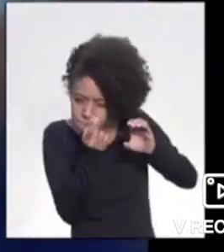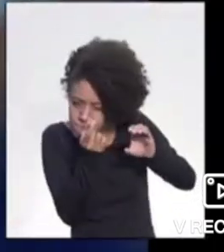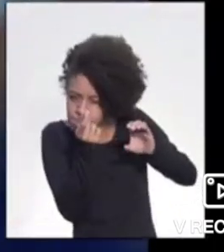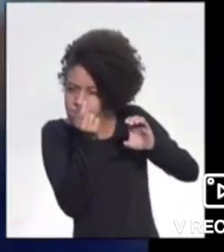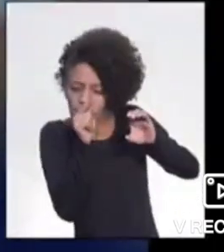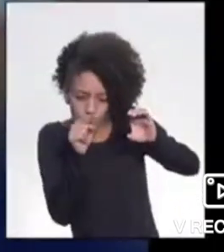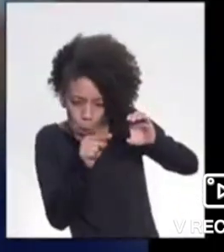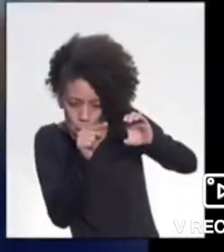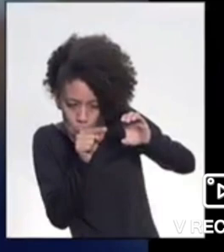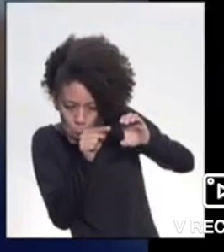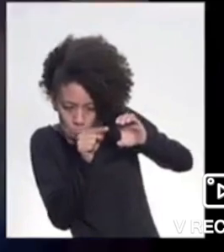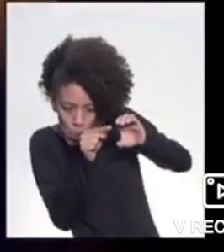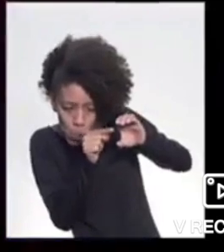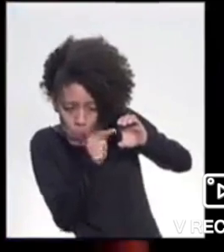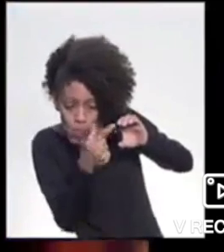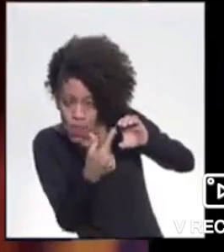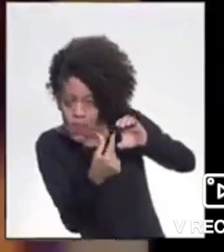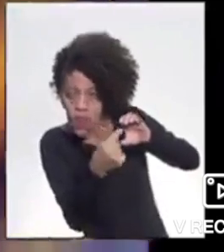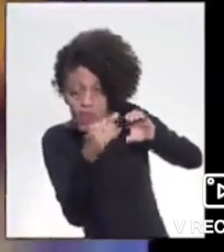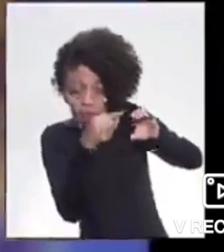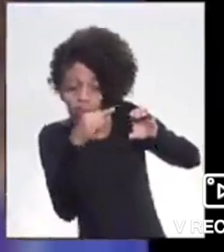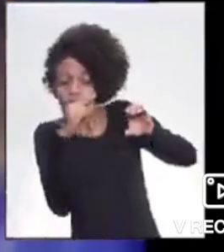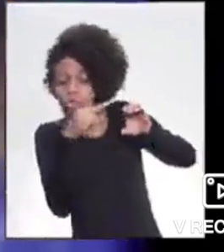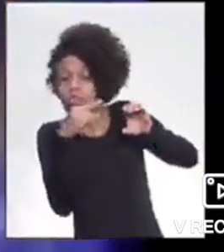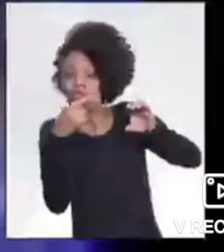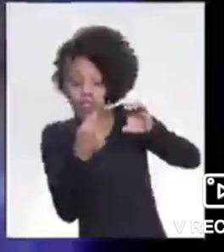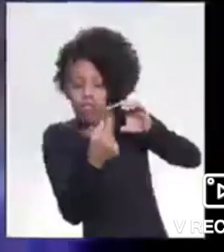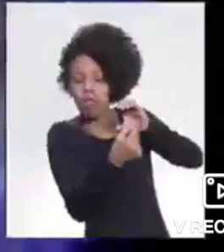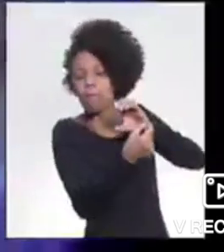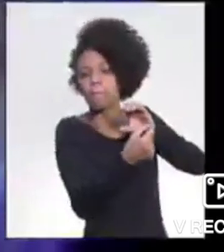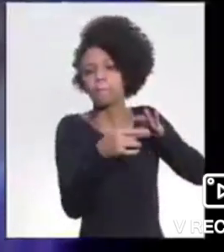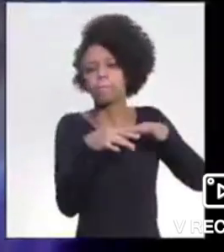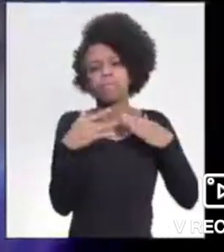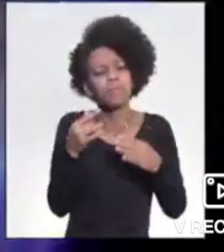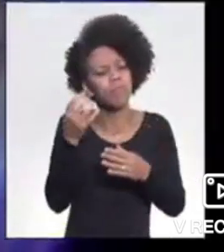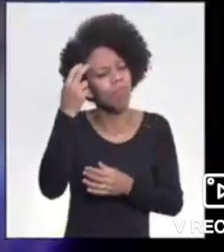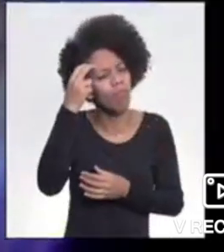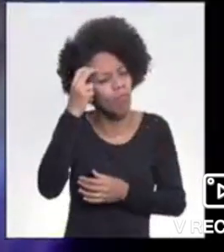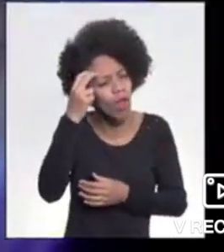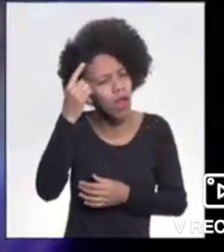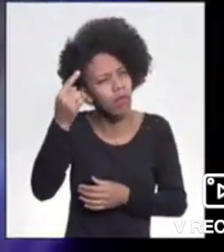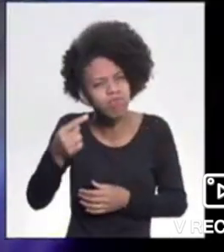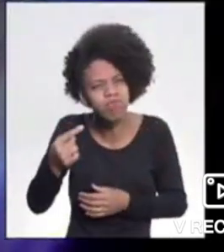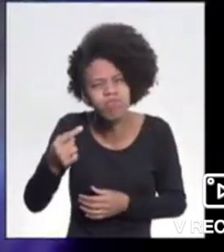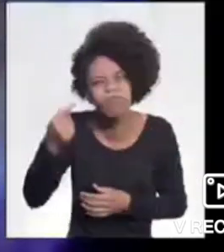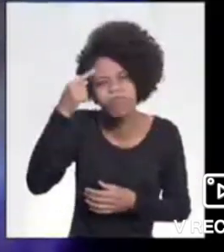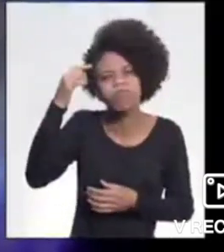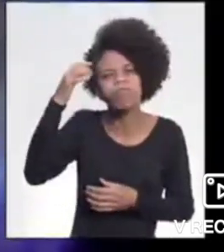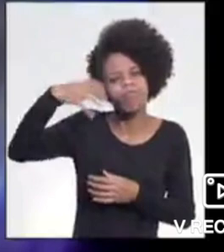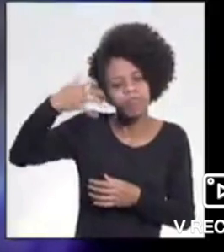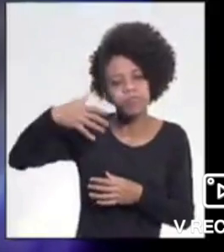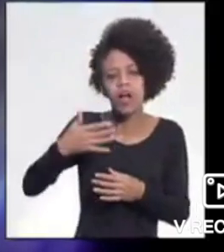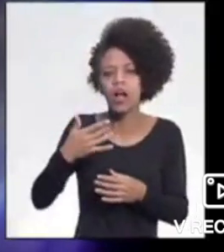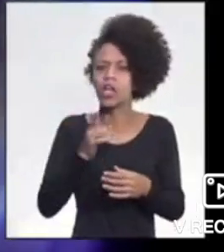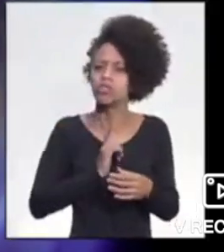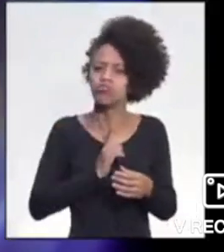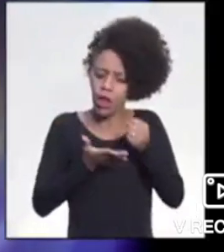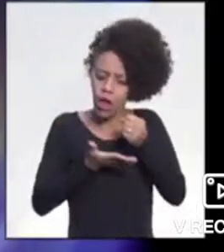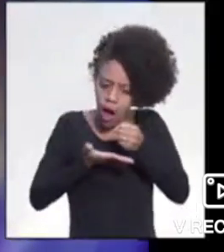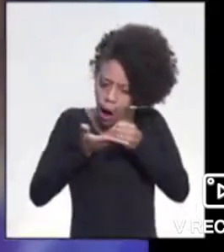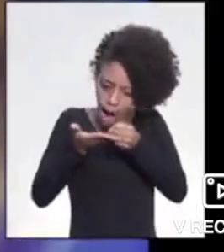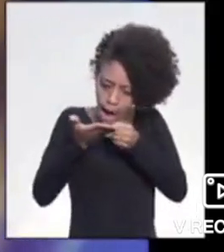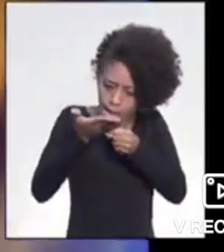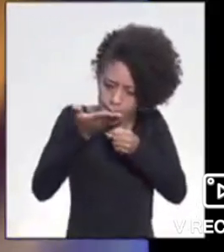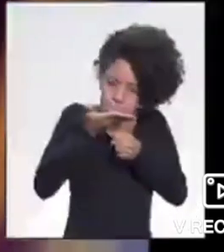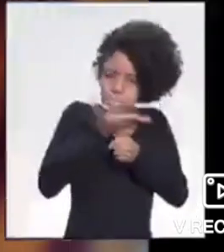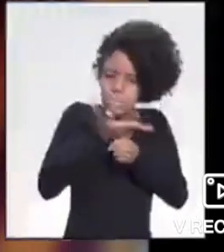núcleo é mais atraído por ele do que um elétron distante. Esse raciocínio levou Bohr a concluir que deveriam existir camadas ou níveis de energia. A